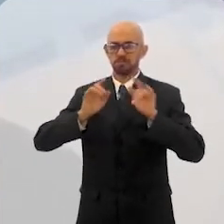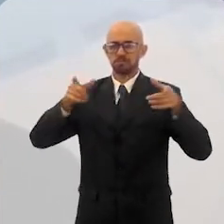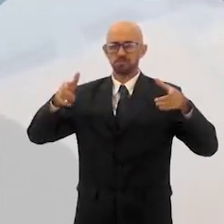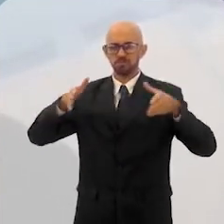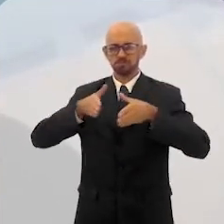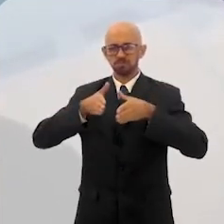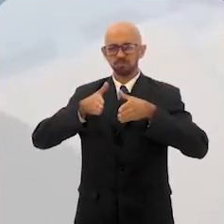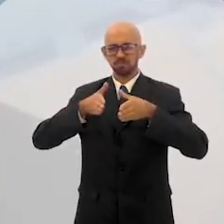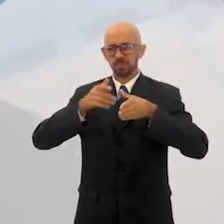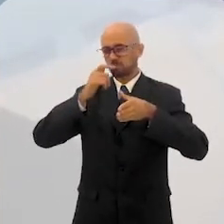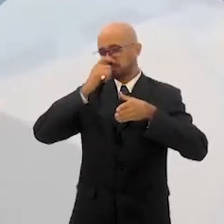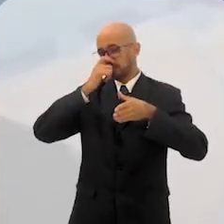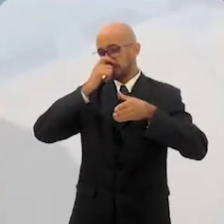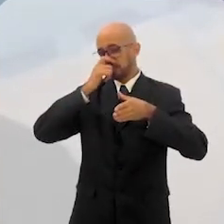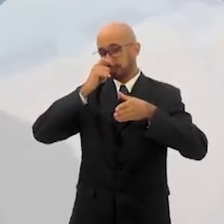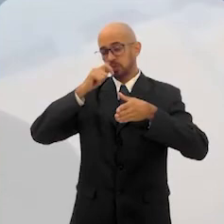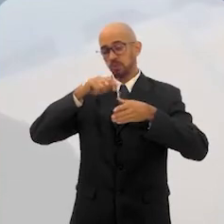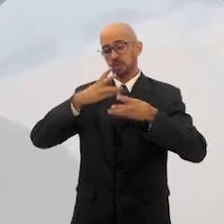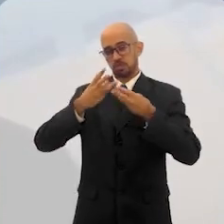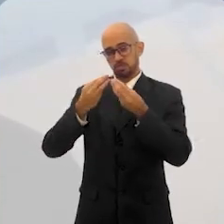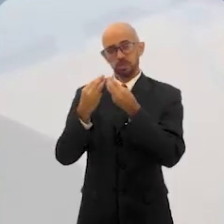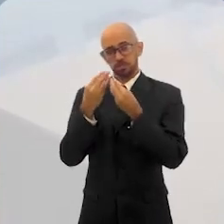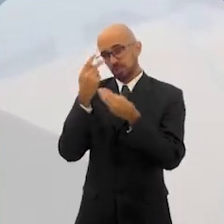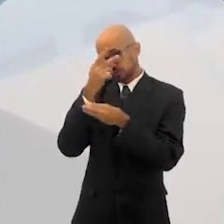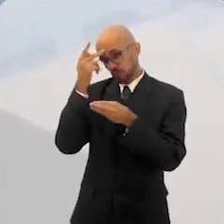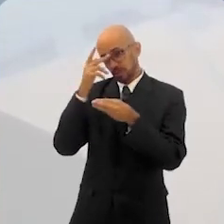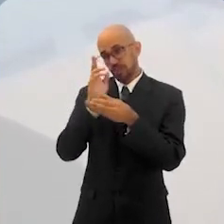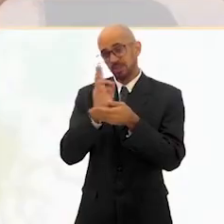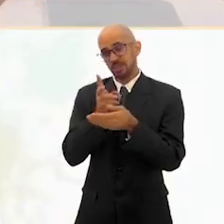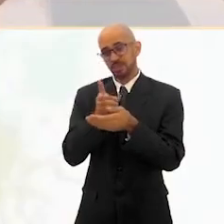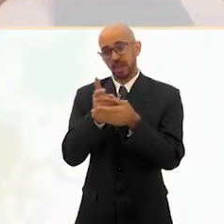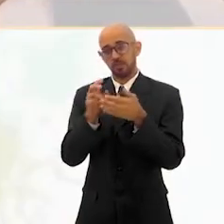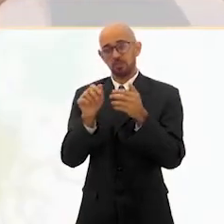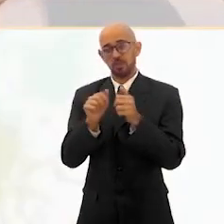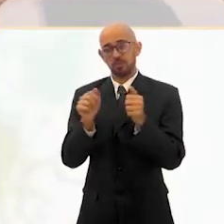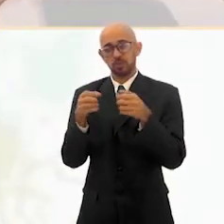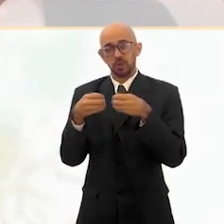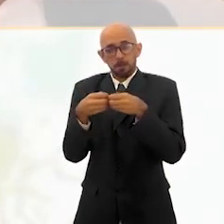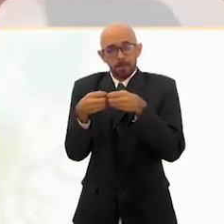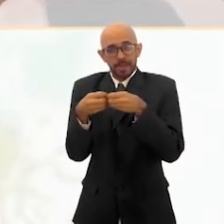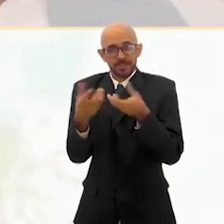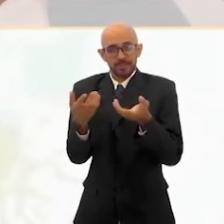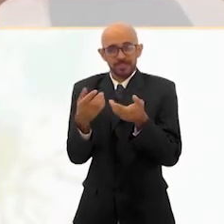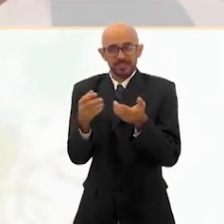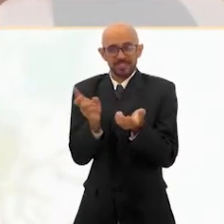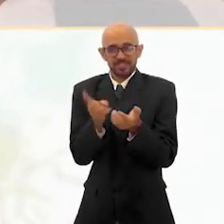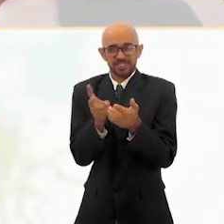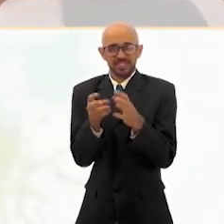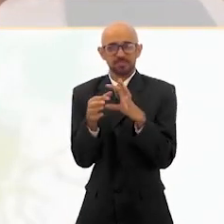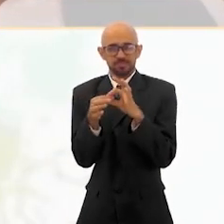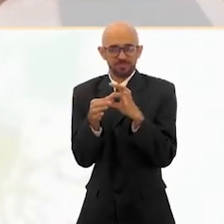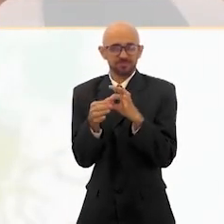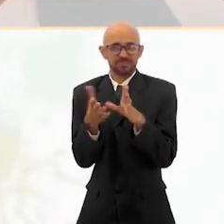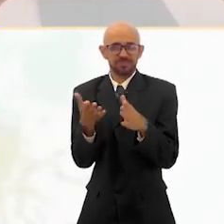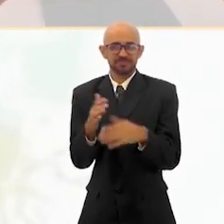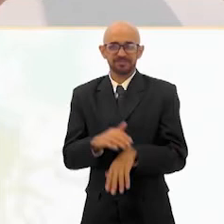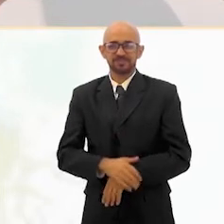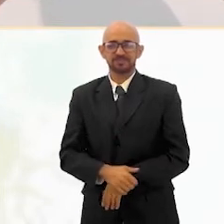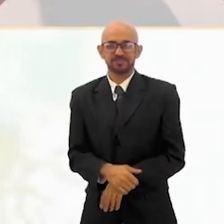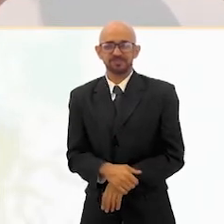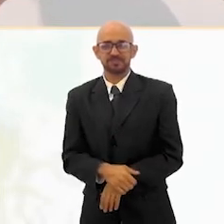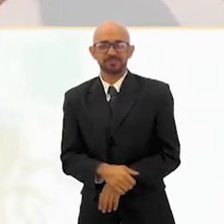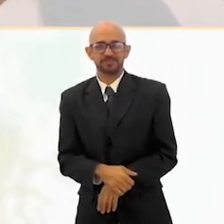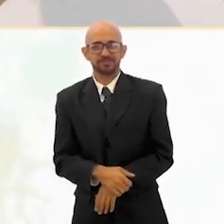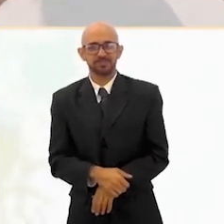40 metros quadrados, um monte de gente, então a gente sempre foi muito próximo, não tinha nem como não ser Sim. unidos, próximos nesse